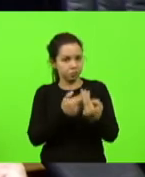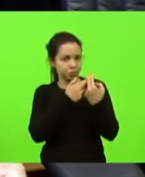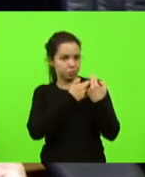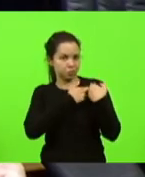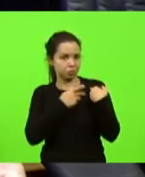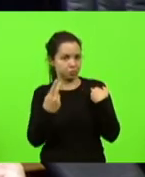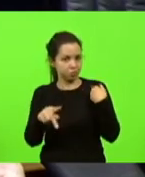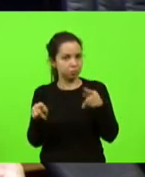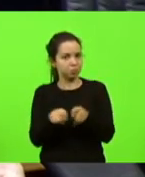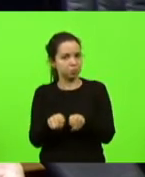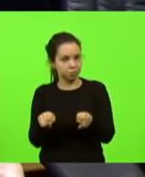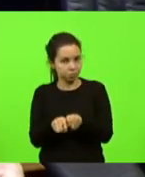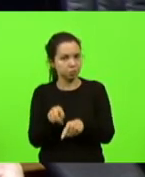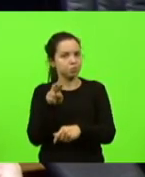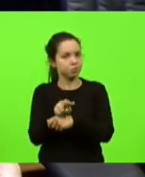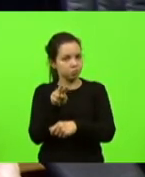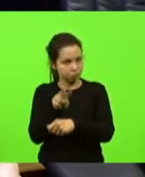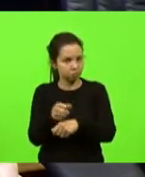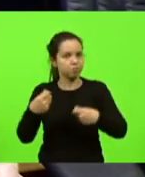de fiscalizar.